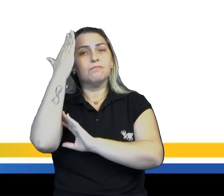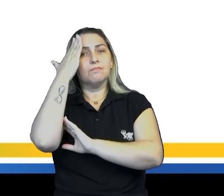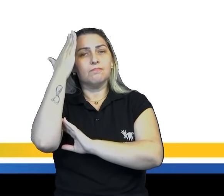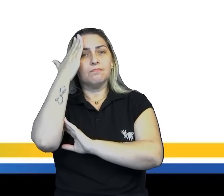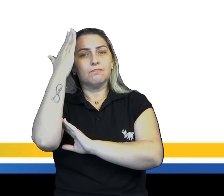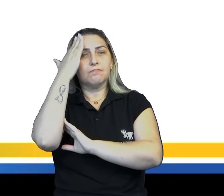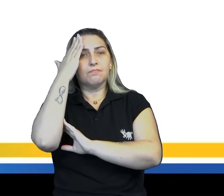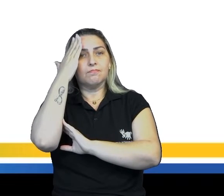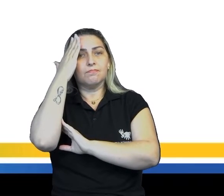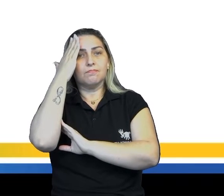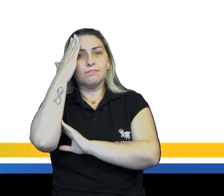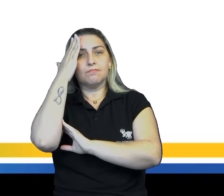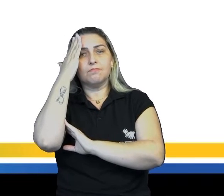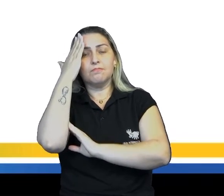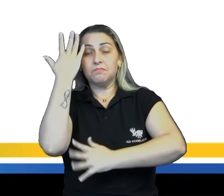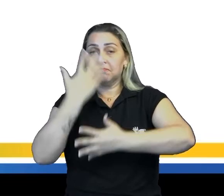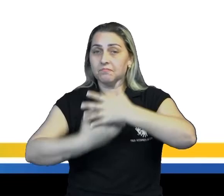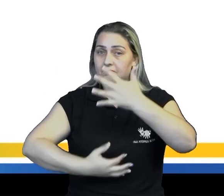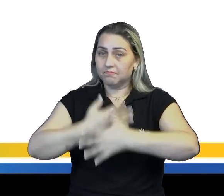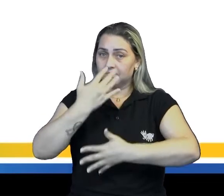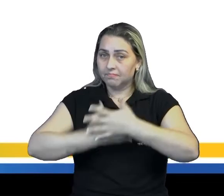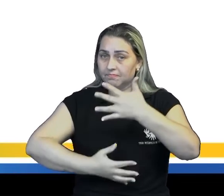entendida sem ruídos.